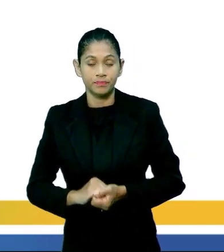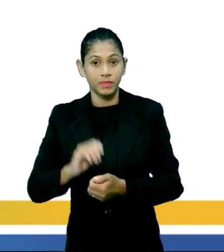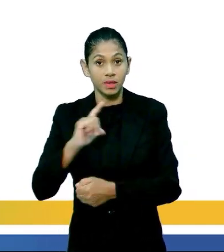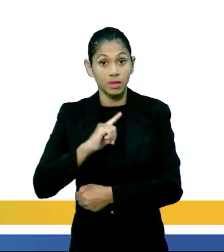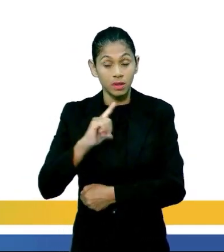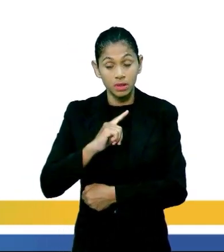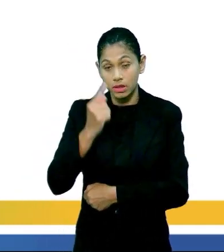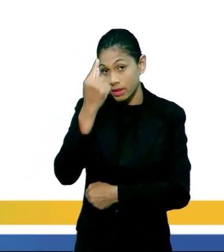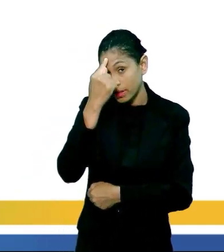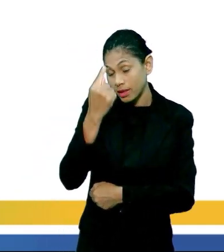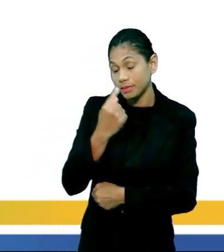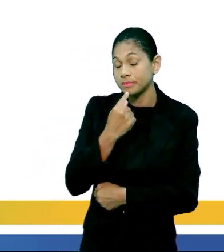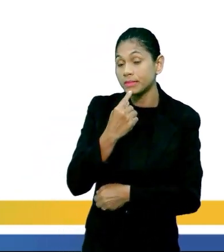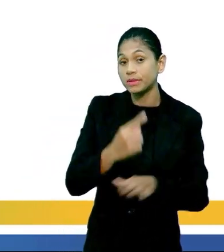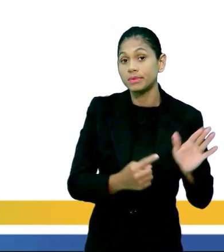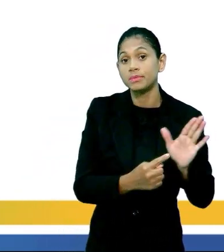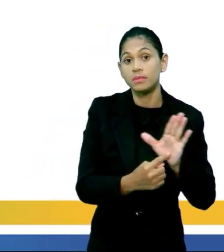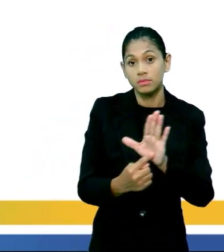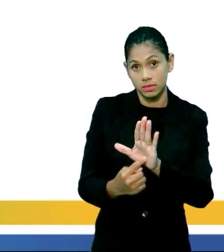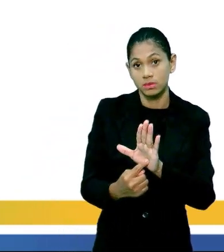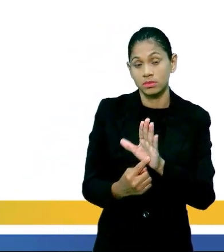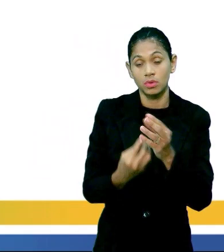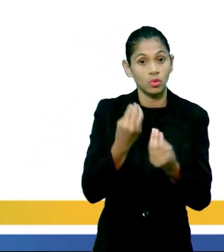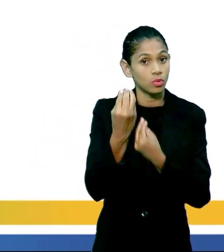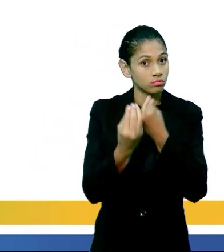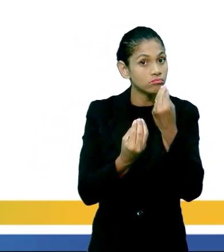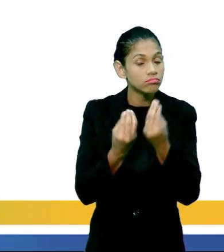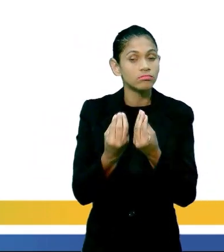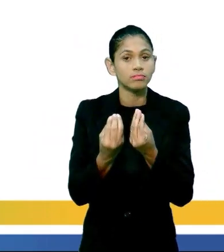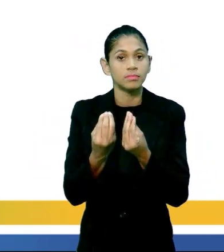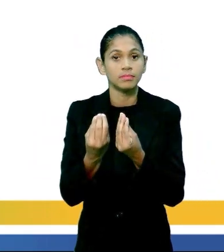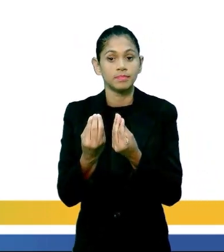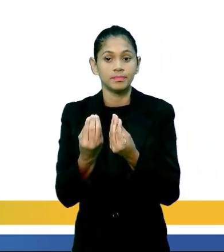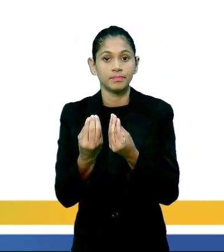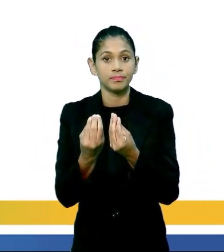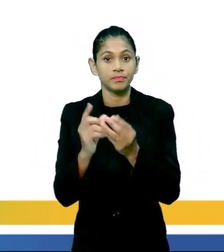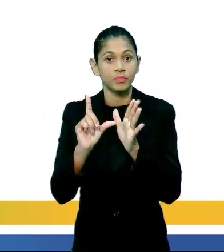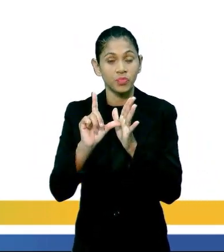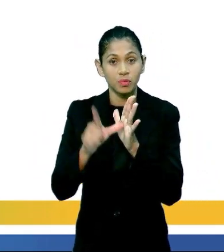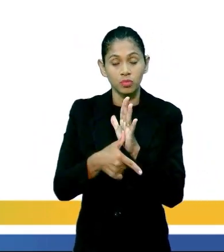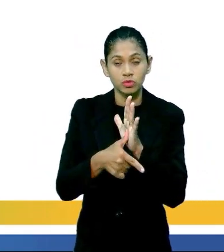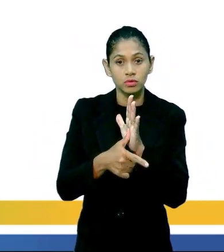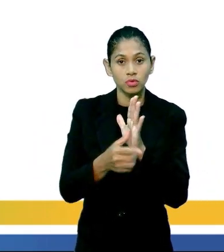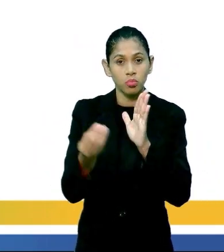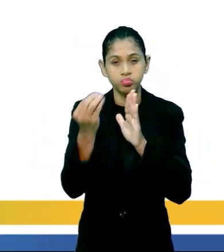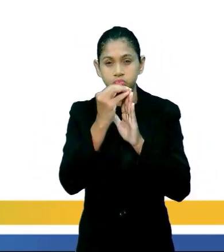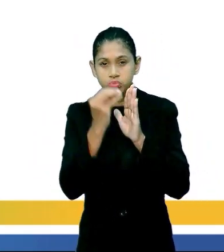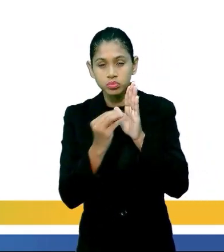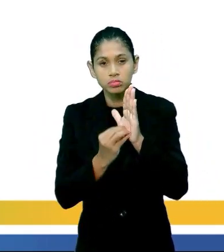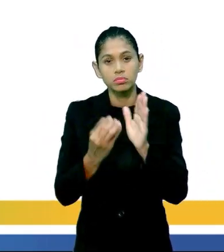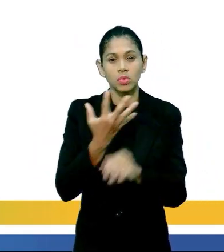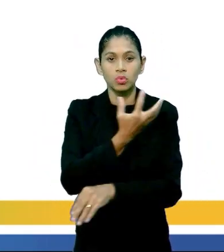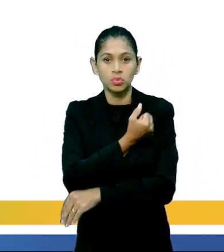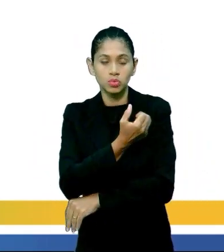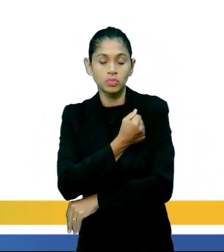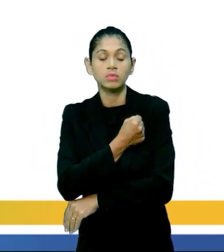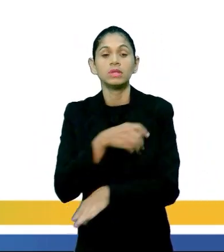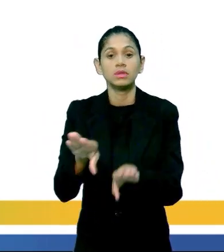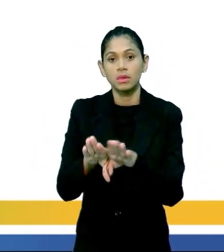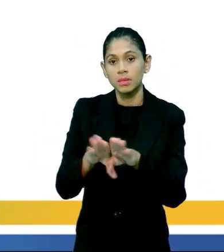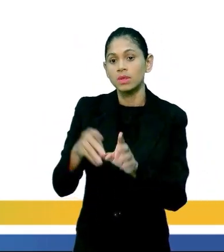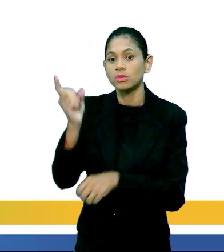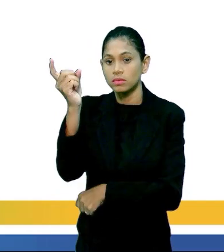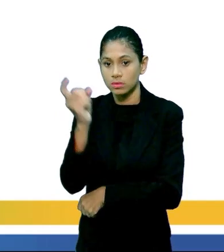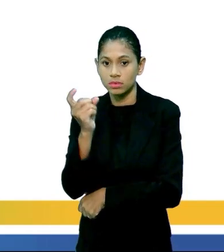Temos aí a figura representada, como fica depois que nós enumeramos, com x e 2x.